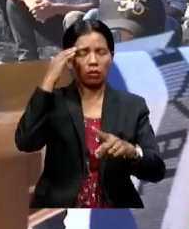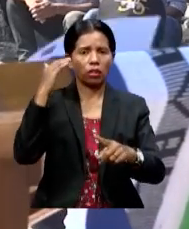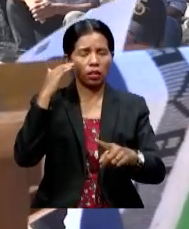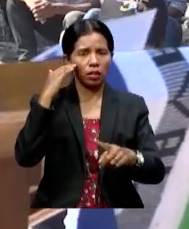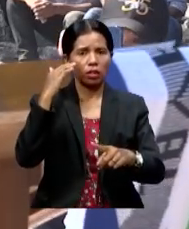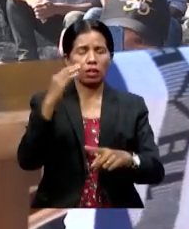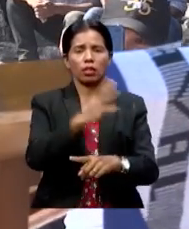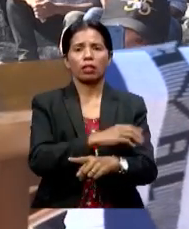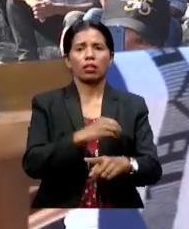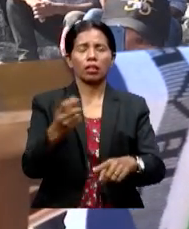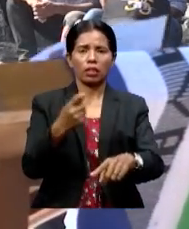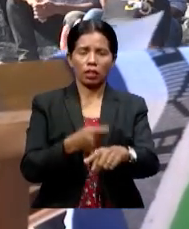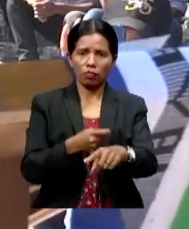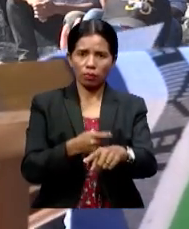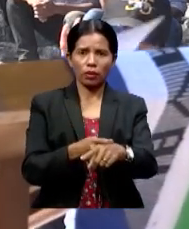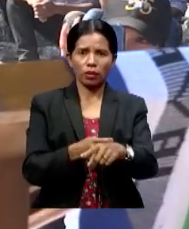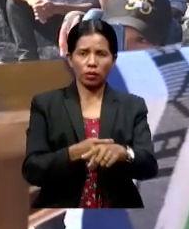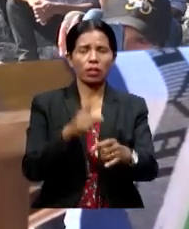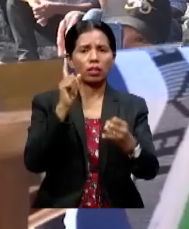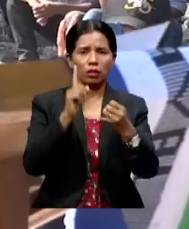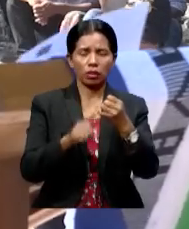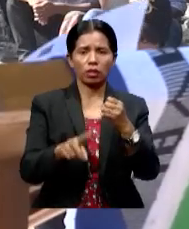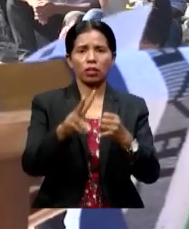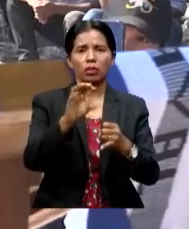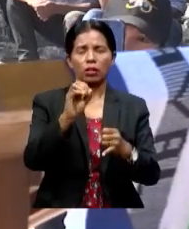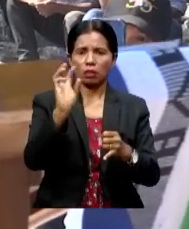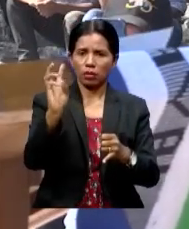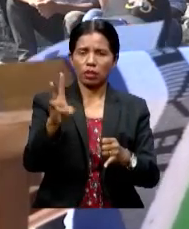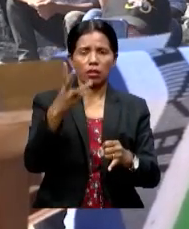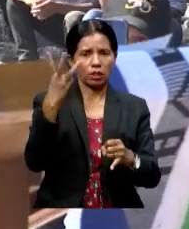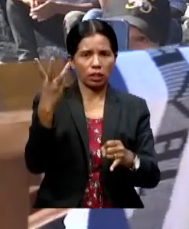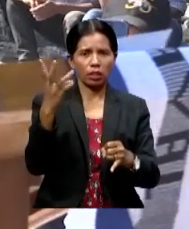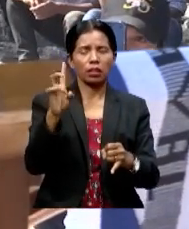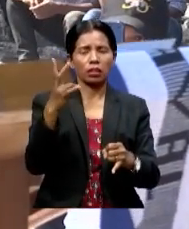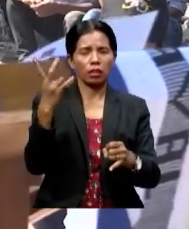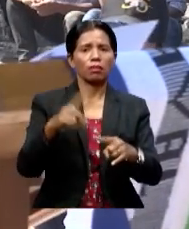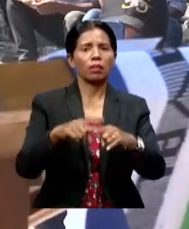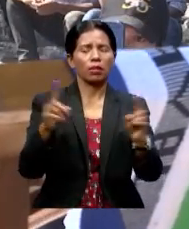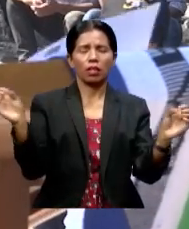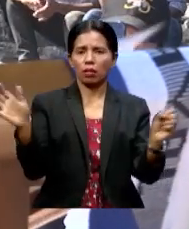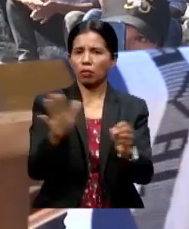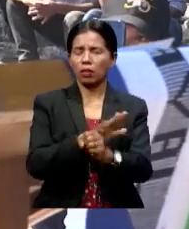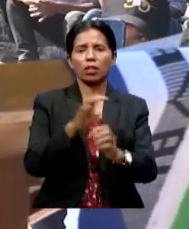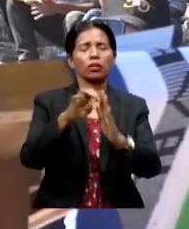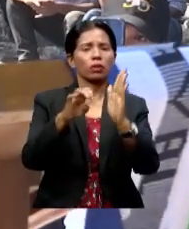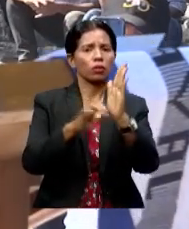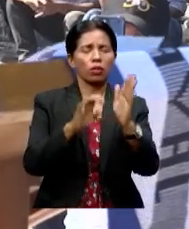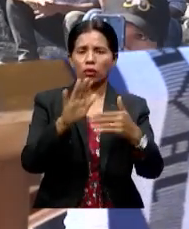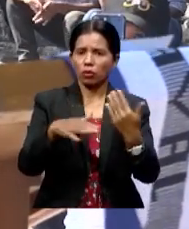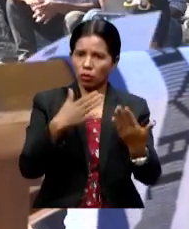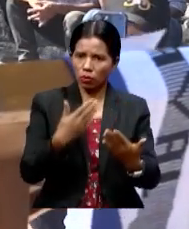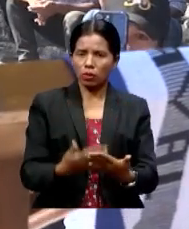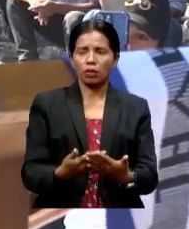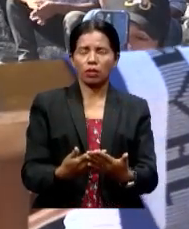a reparação técnica e custian e 2017, mas pela completa linha estrutura tomac, a